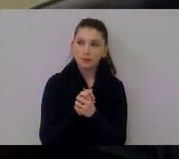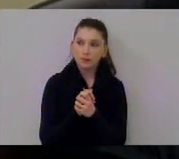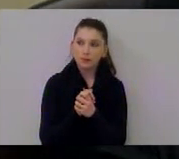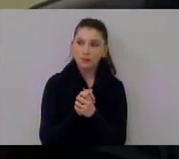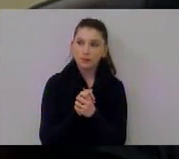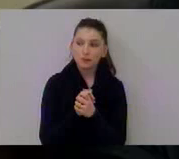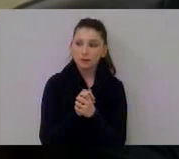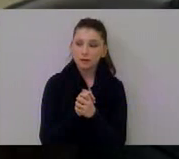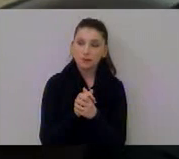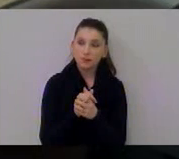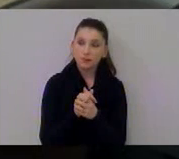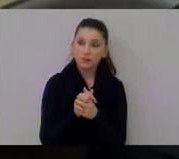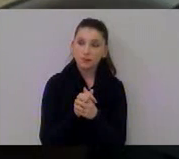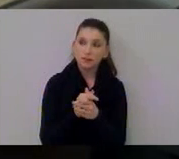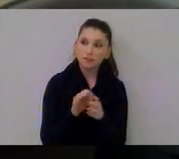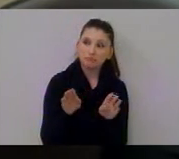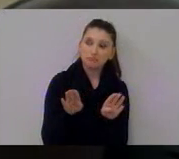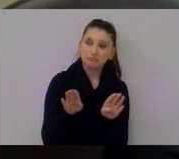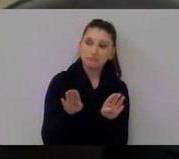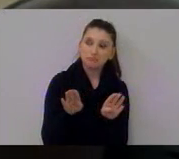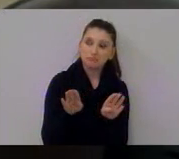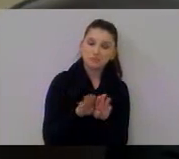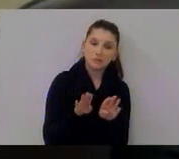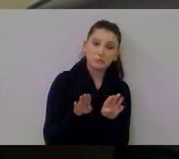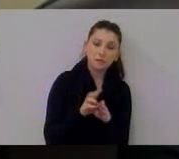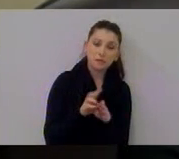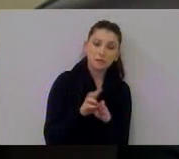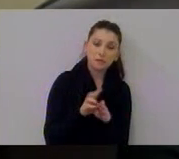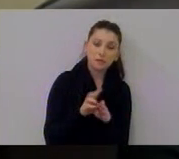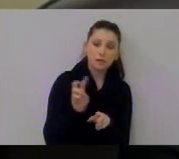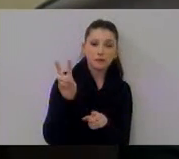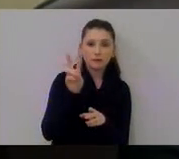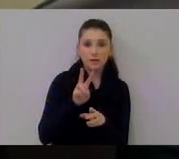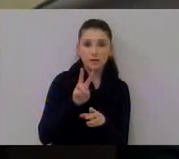o vereador Salésio Lima